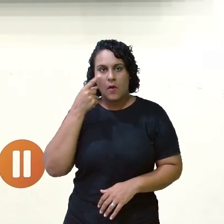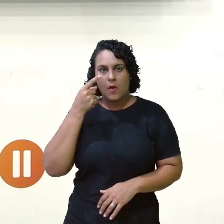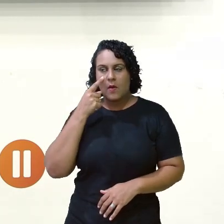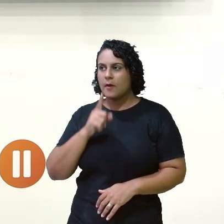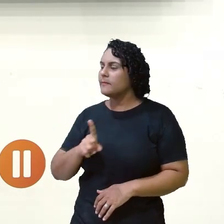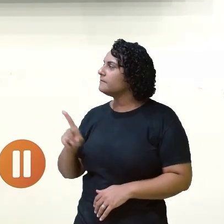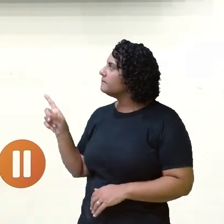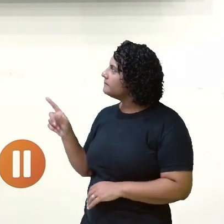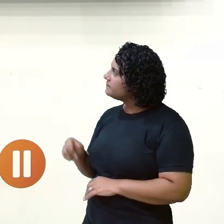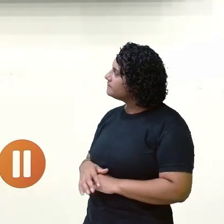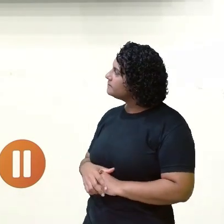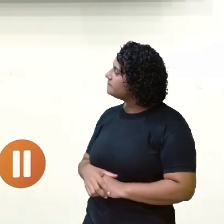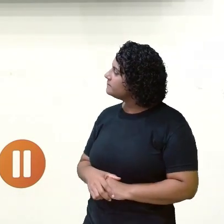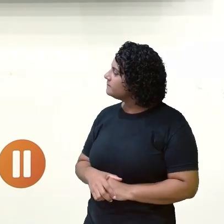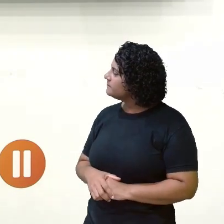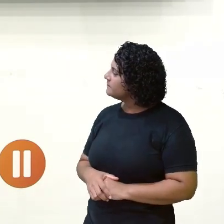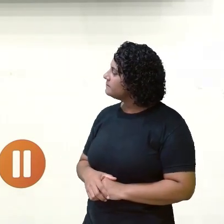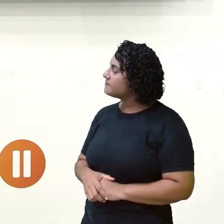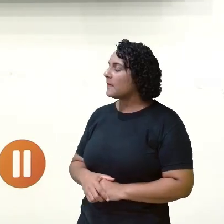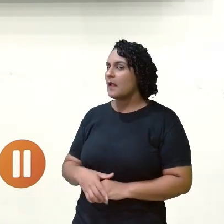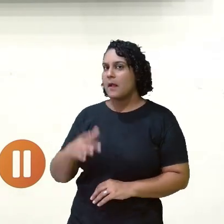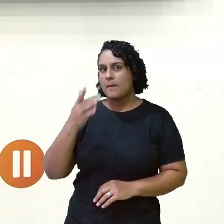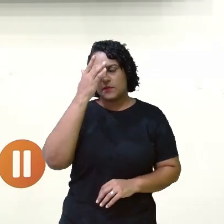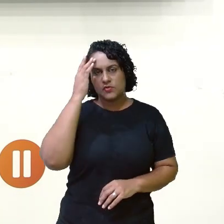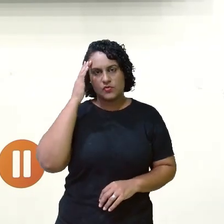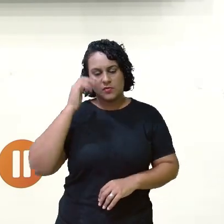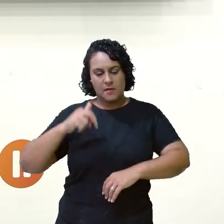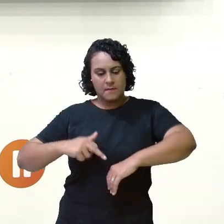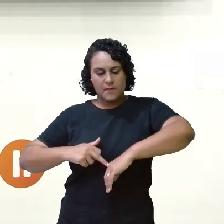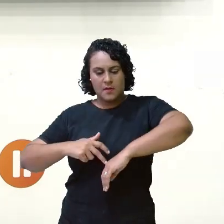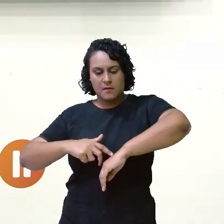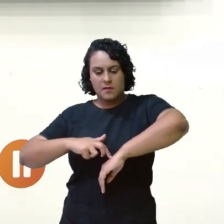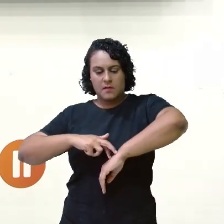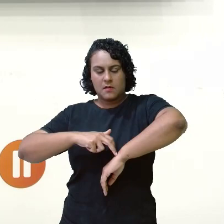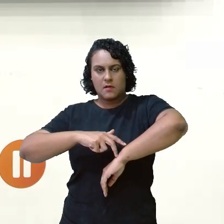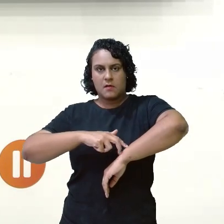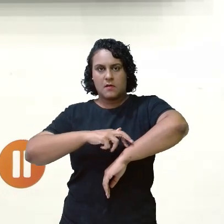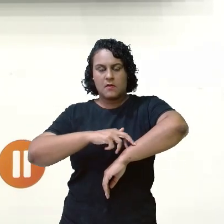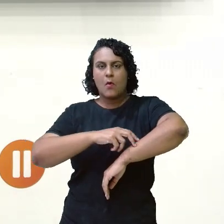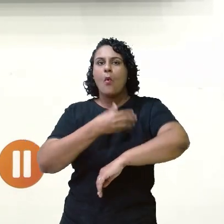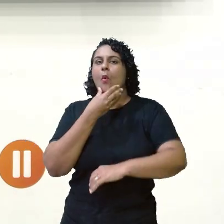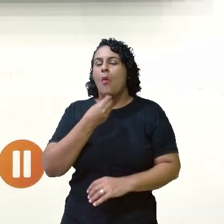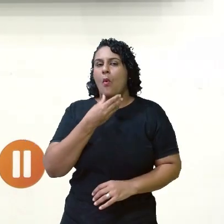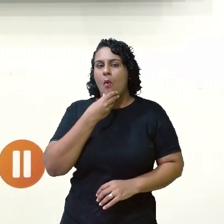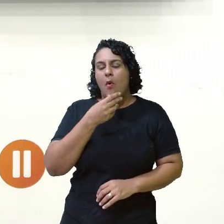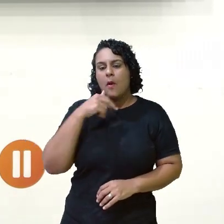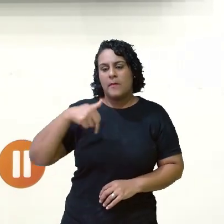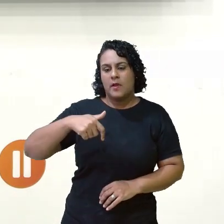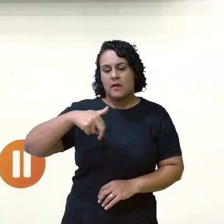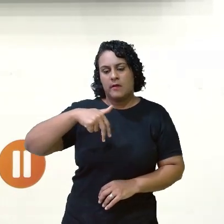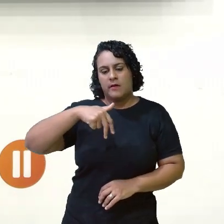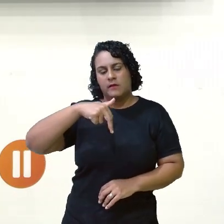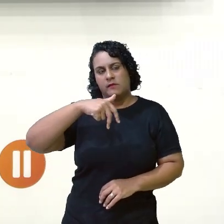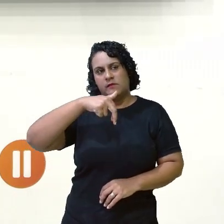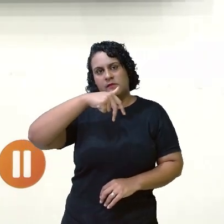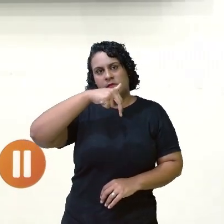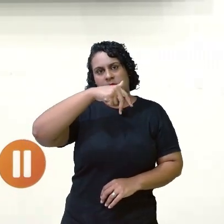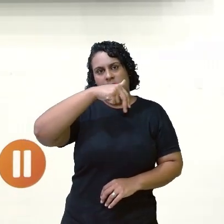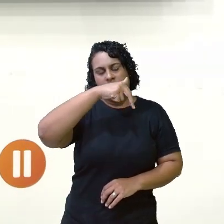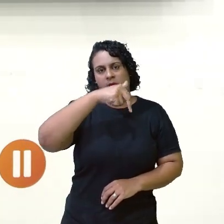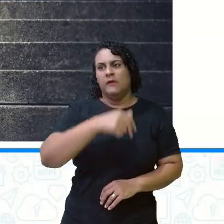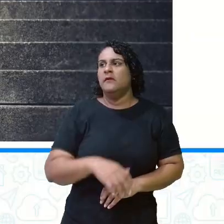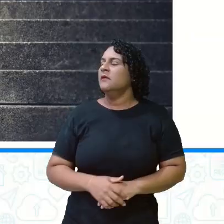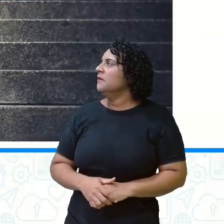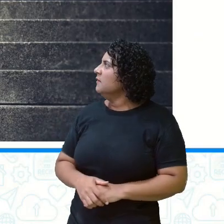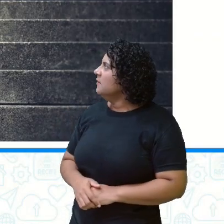essa pessoa está subindo as escadas, né? O homem aí está subindo a escada. O